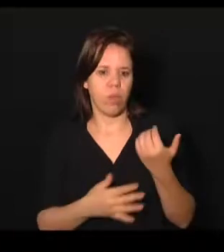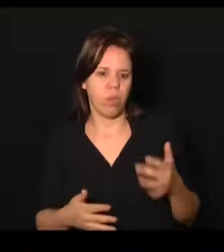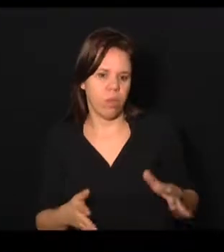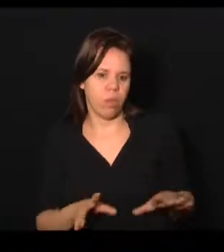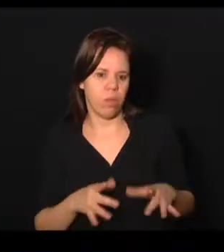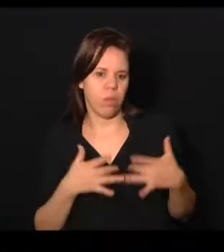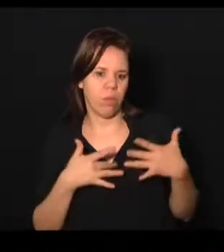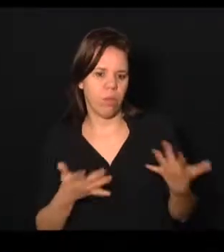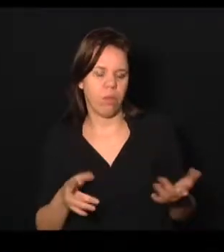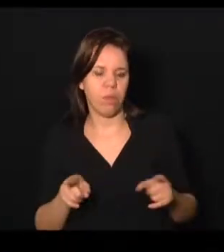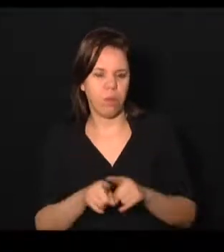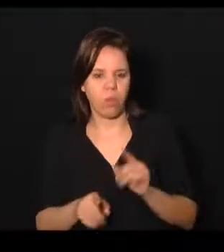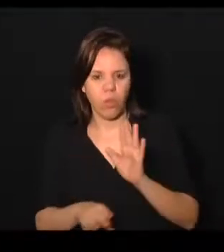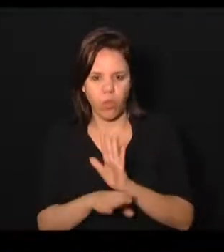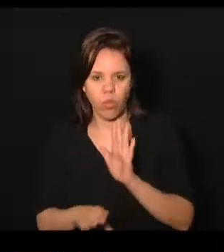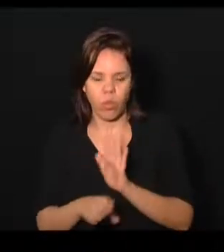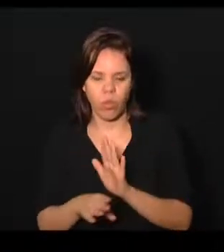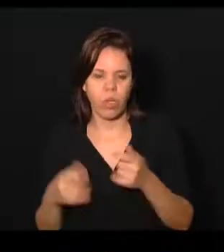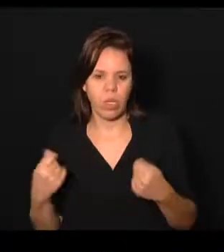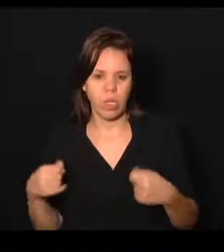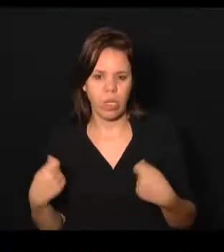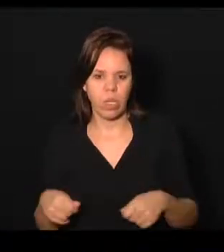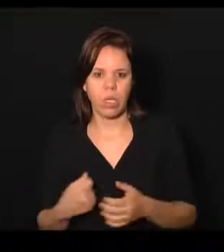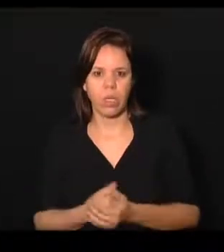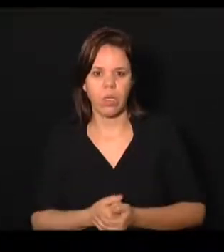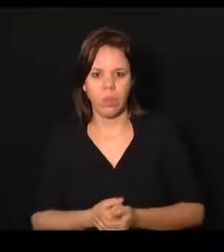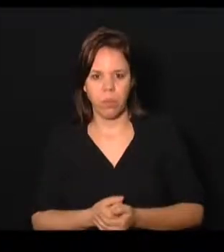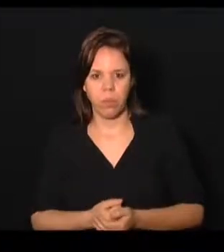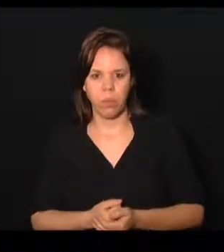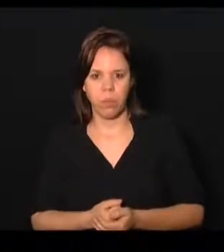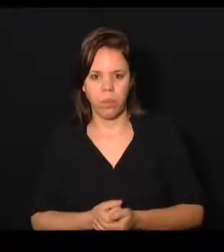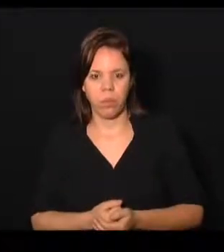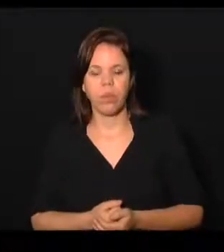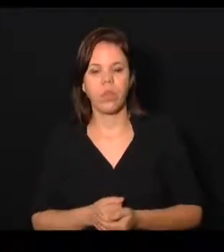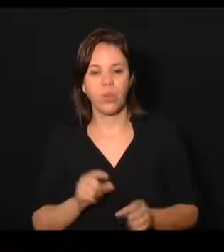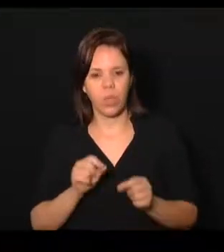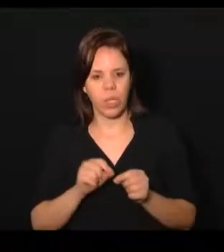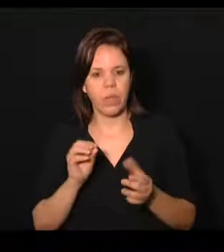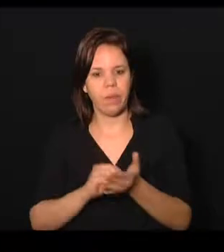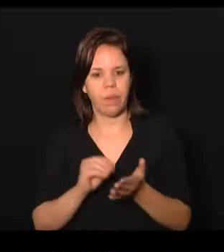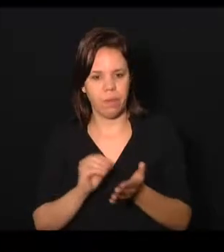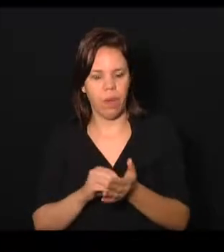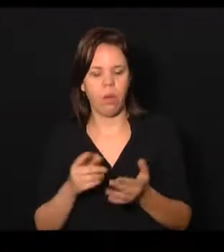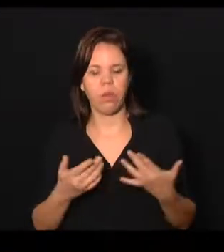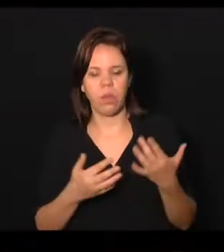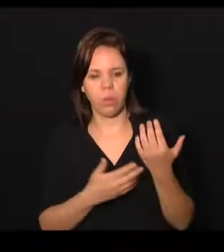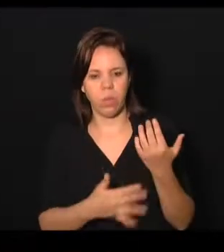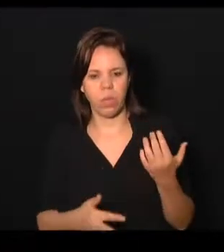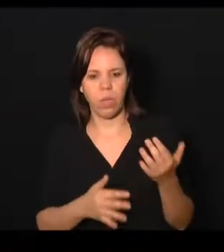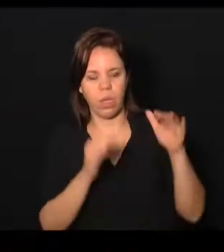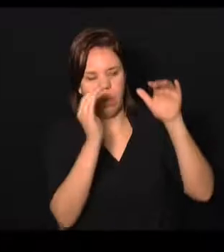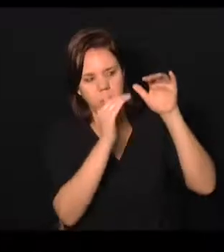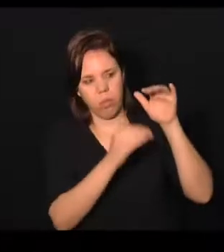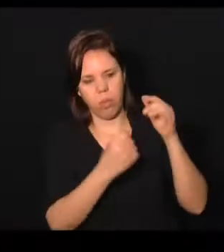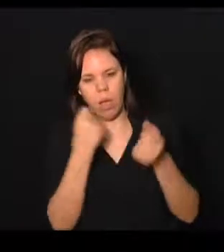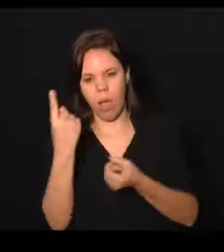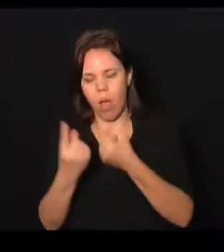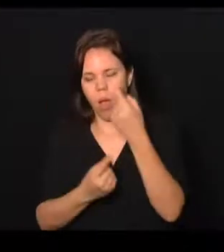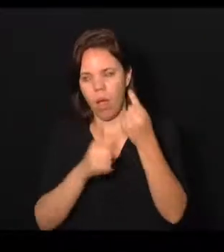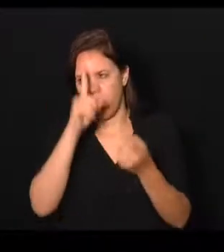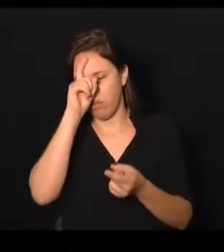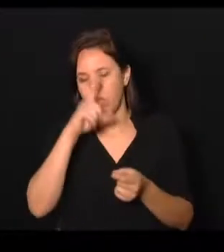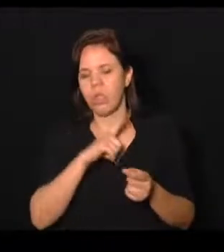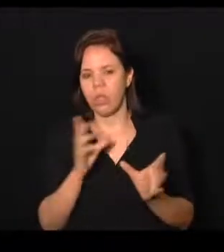eles auxiliam na necessidade também desse suprimento de sangue. Então, na verdade, existe um conjunto de